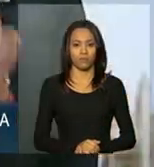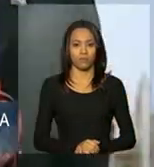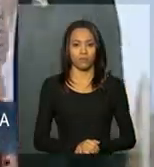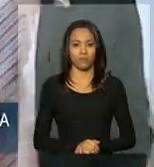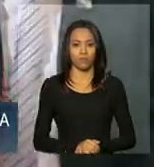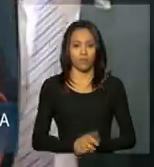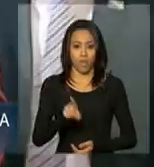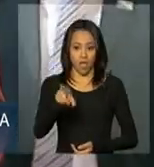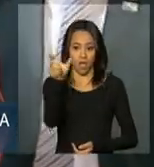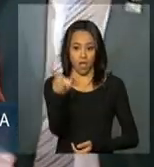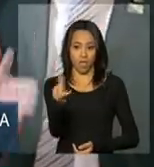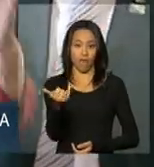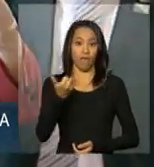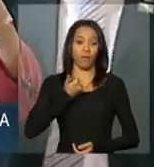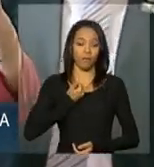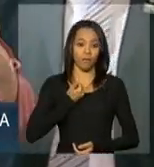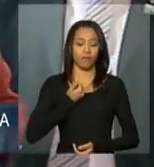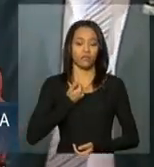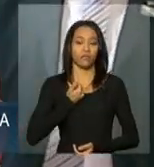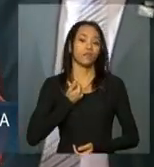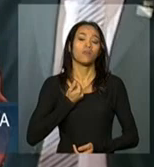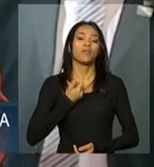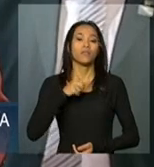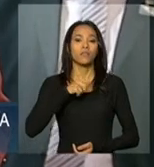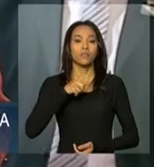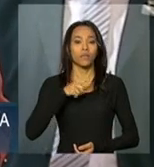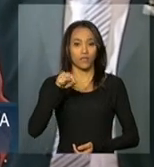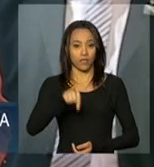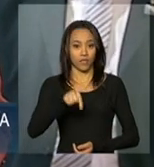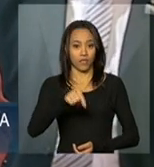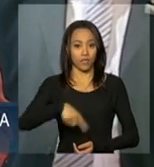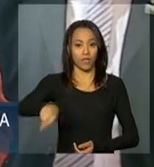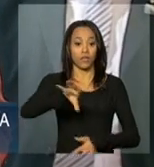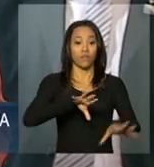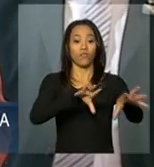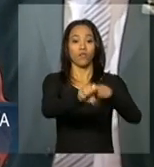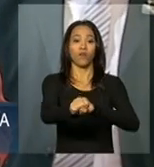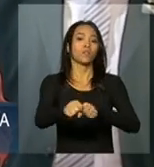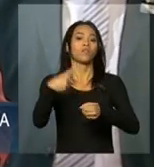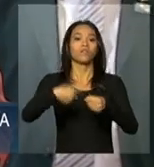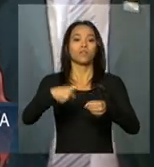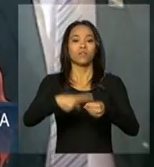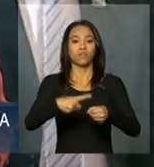Ele está dizendo que tem aqui os formandos de Salto.